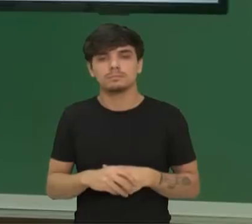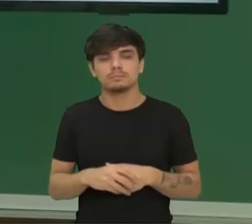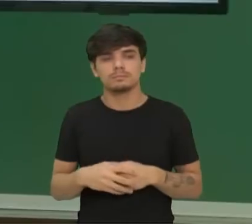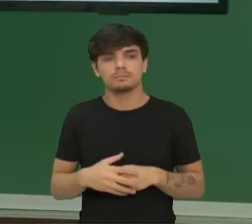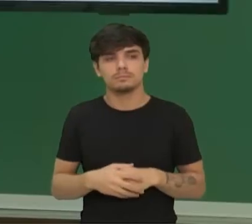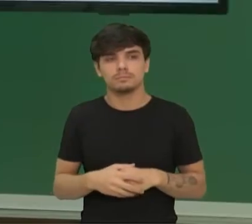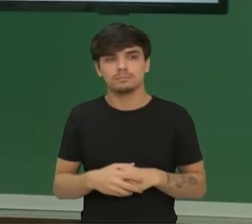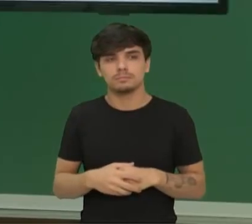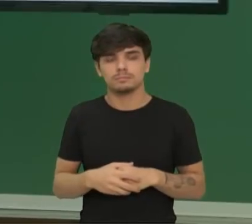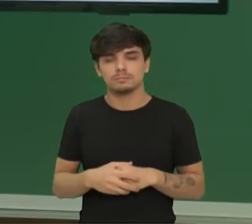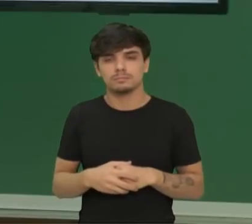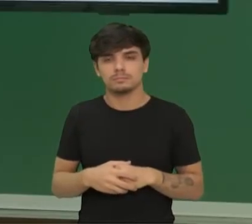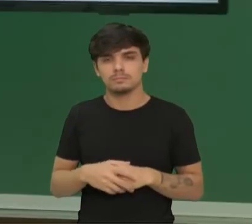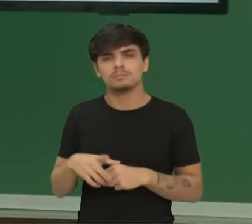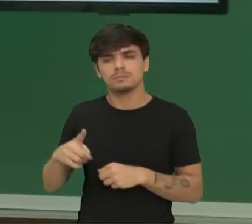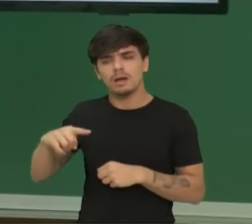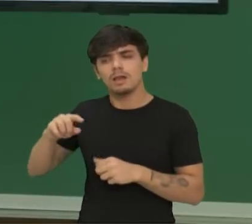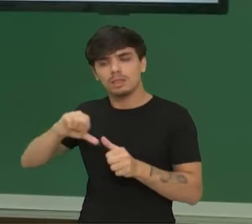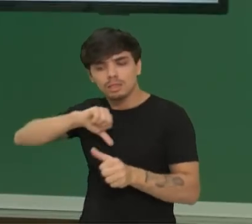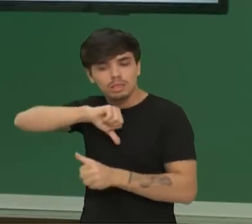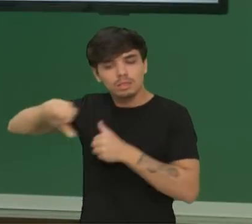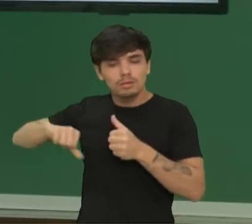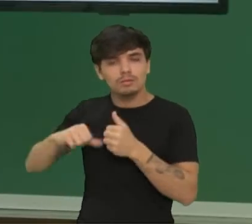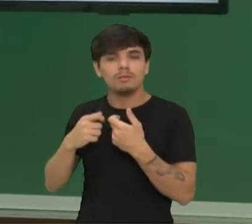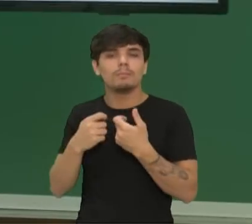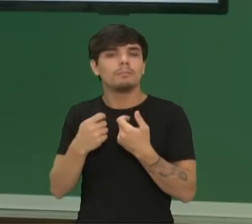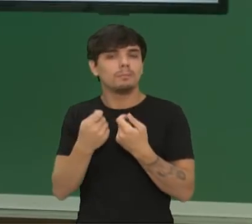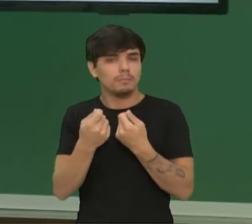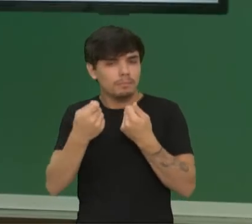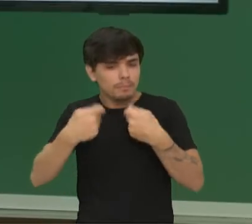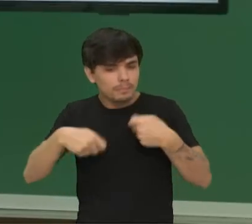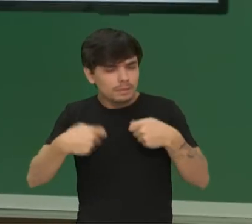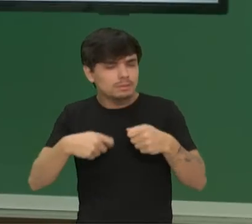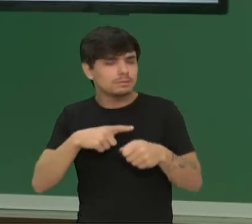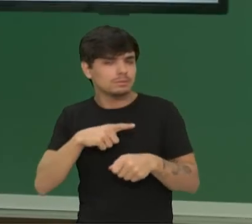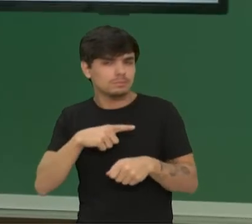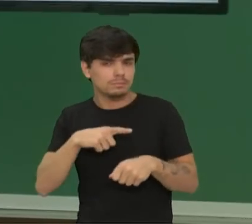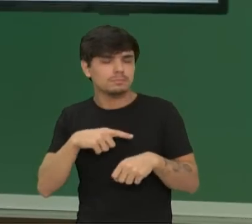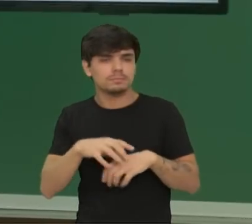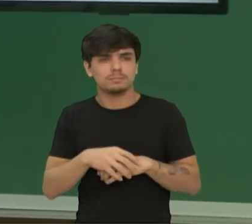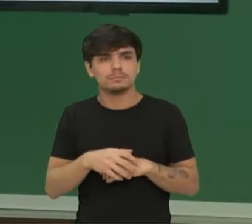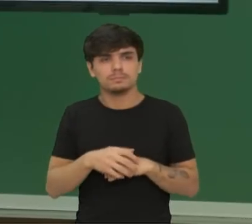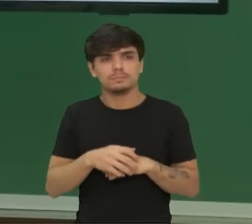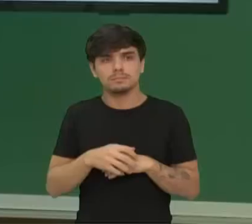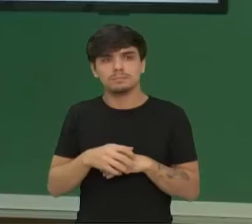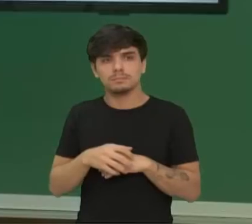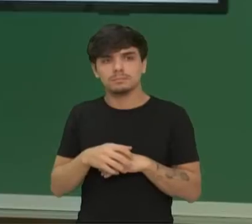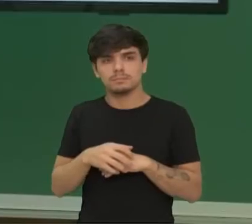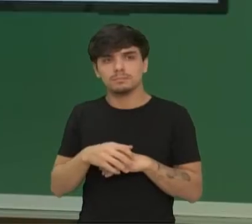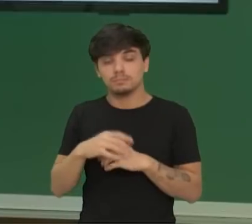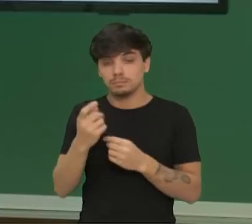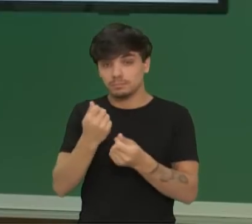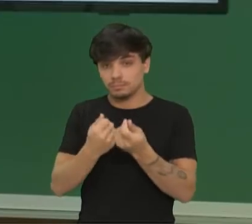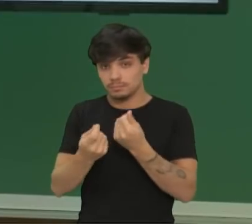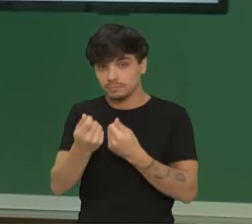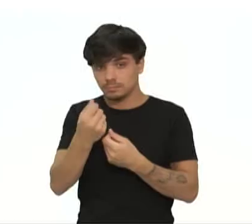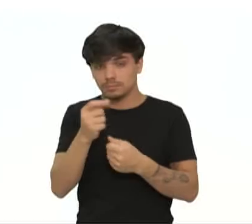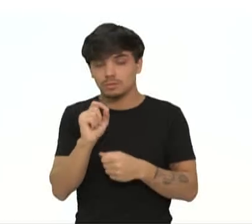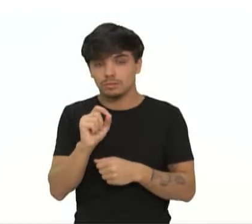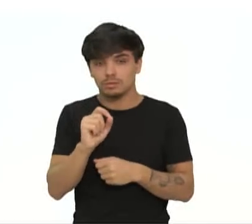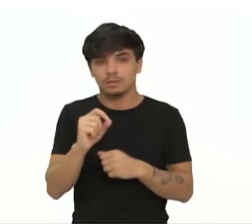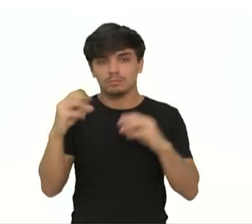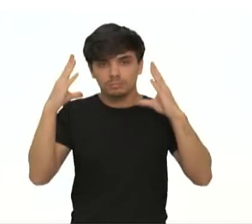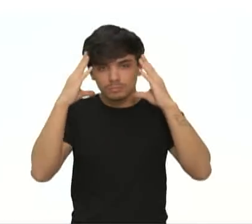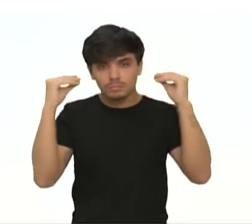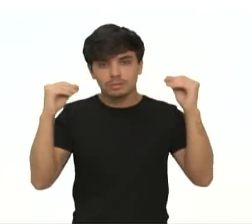tornou extremamente necessária para as monarquias absolutistas, tá? A política mercantilista, a